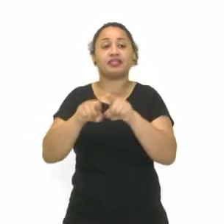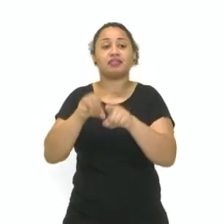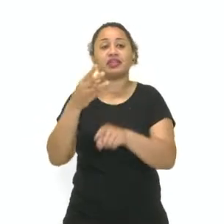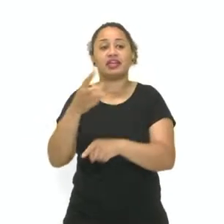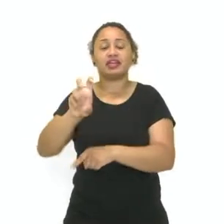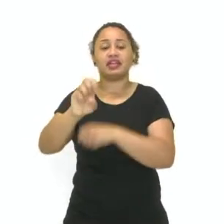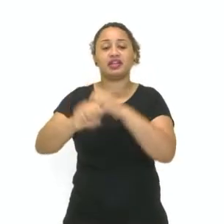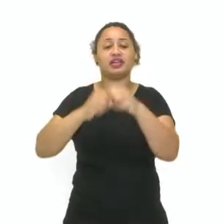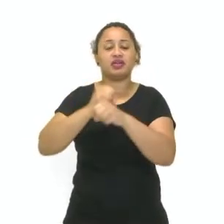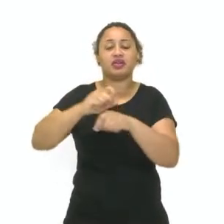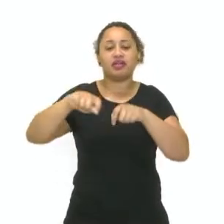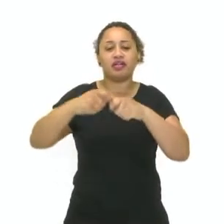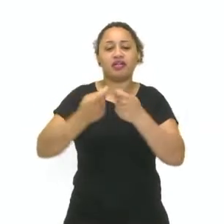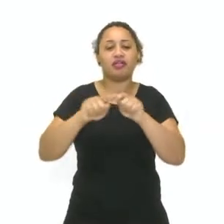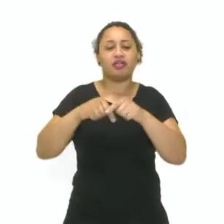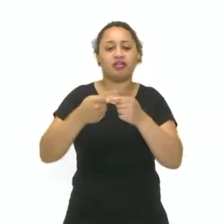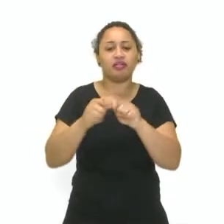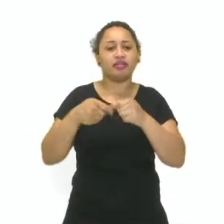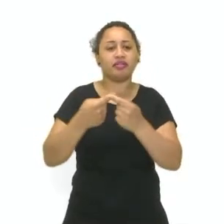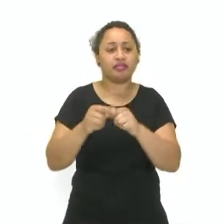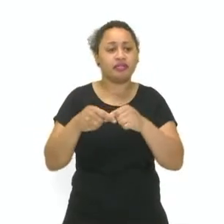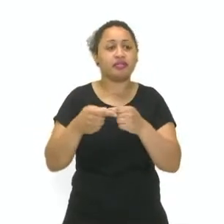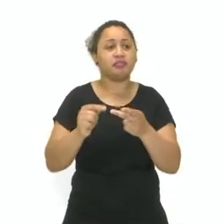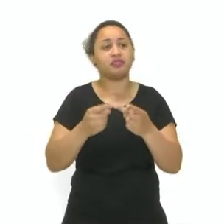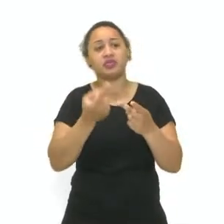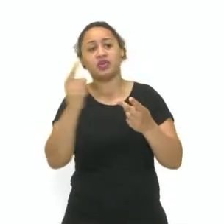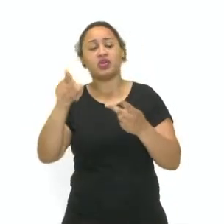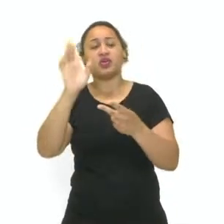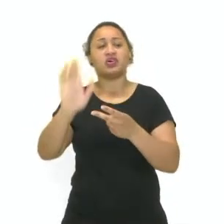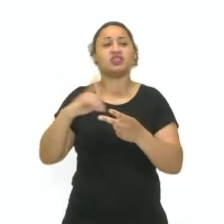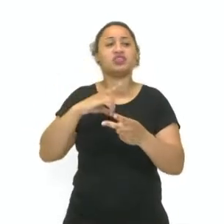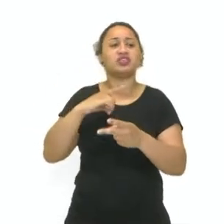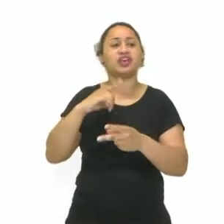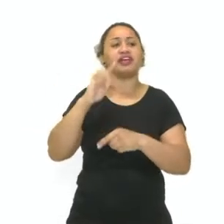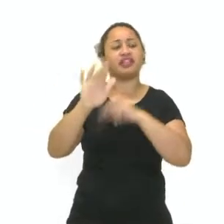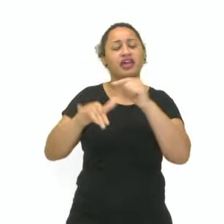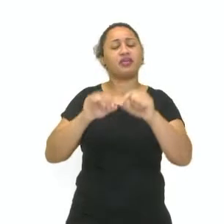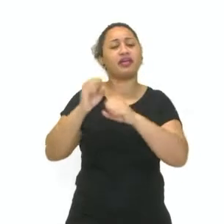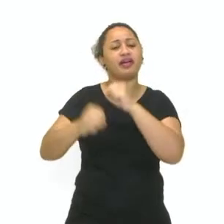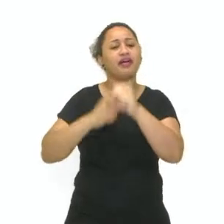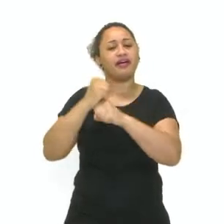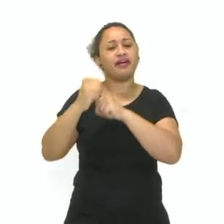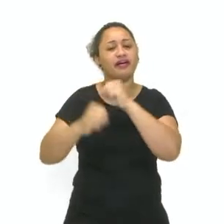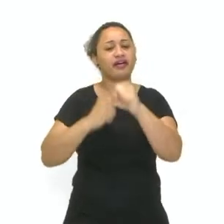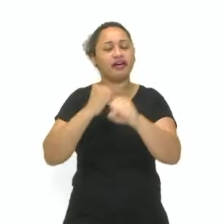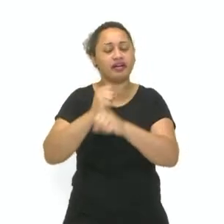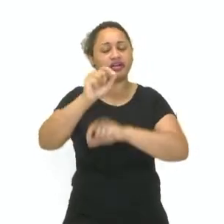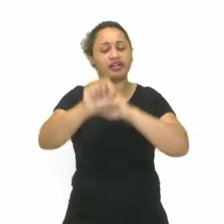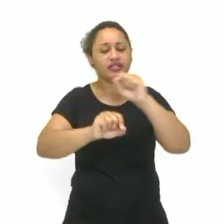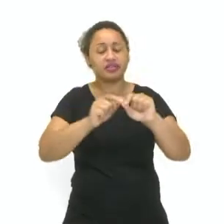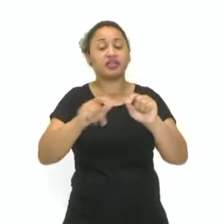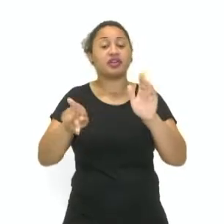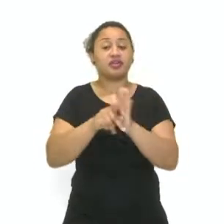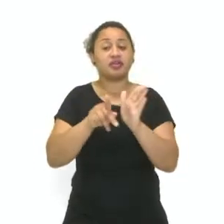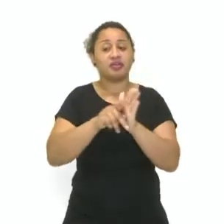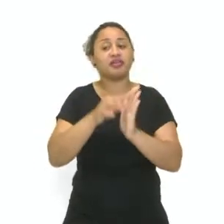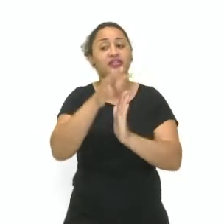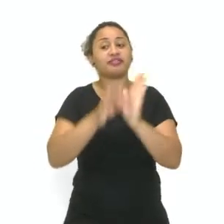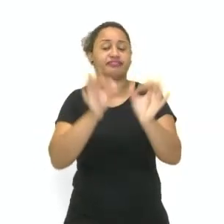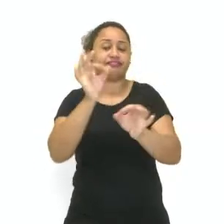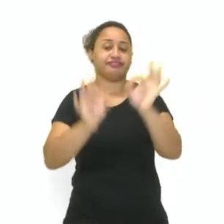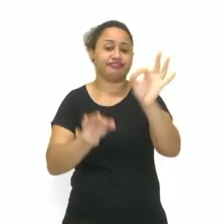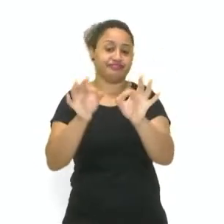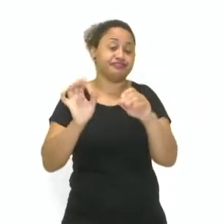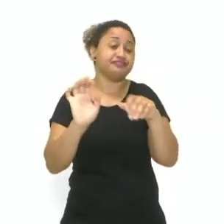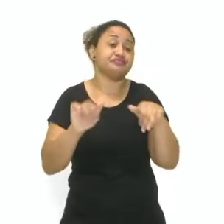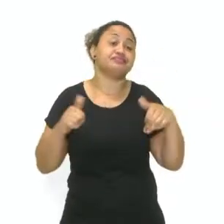com redondilhas. E outro já tem bodas de diamante com os pareceres jurídicos. E eis que